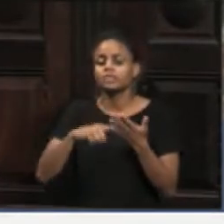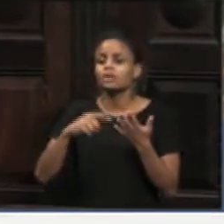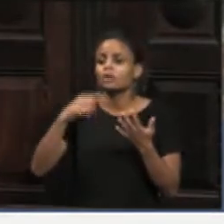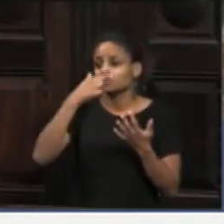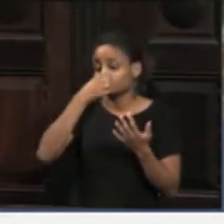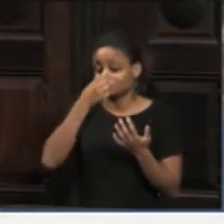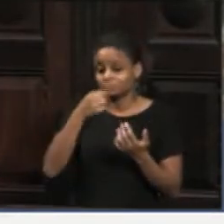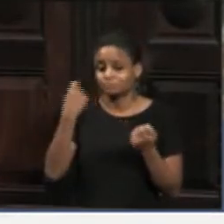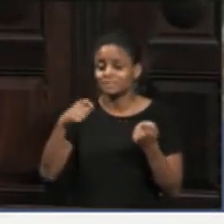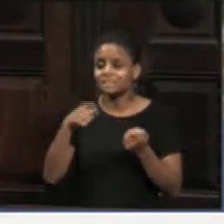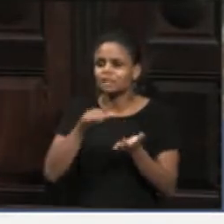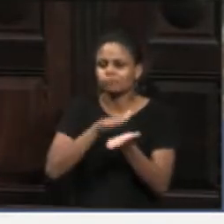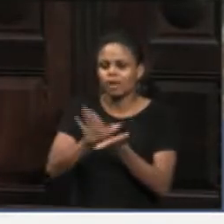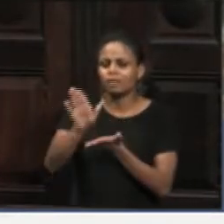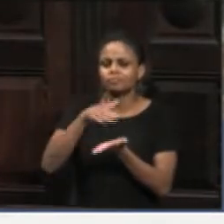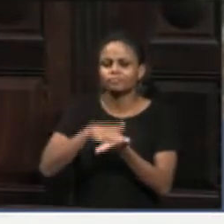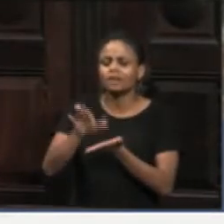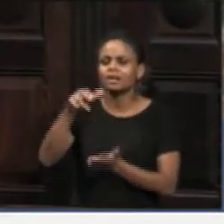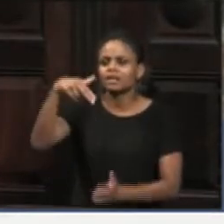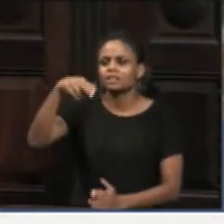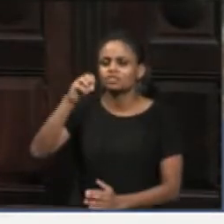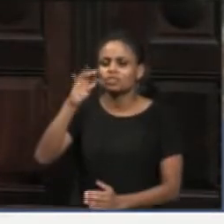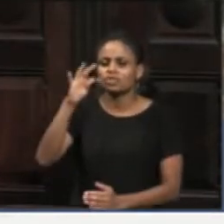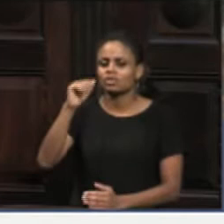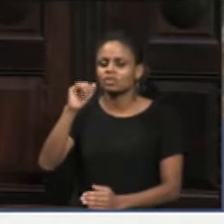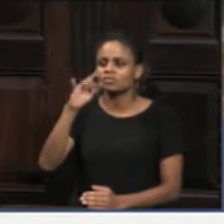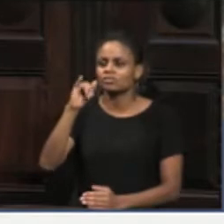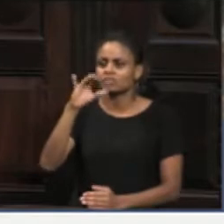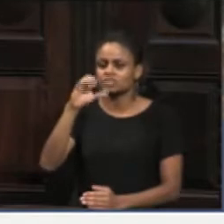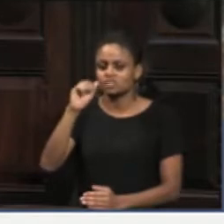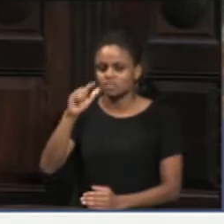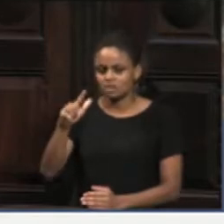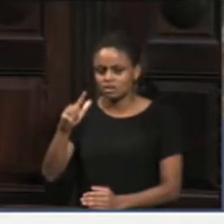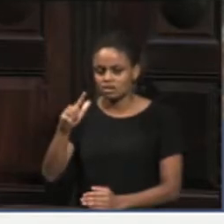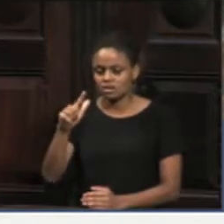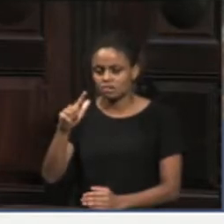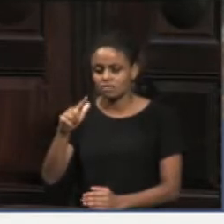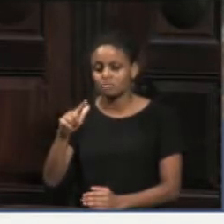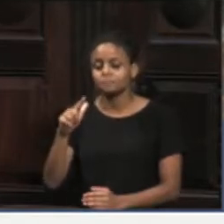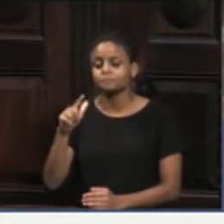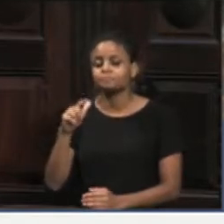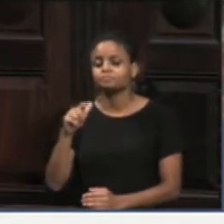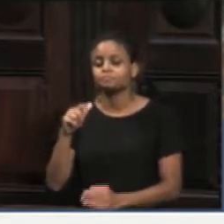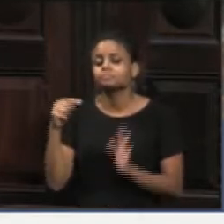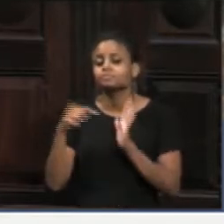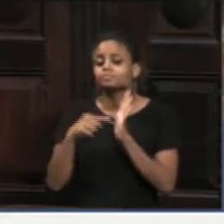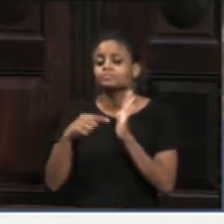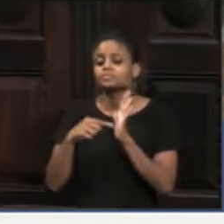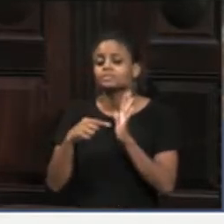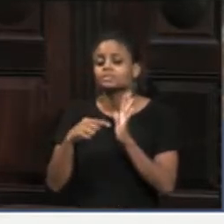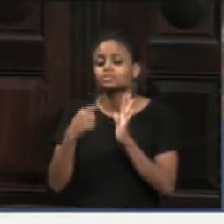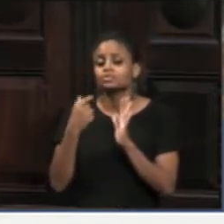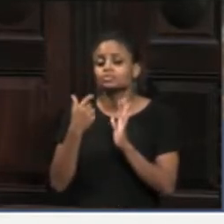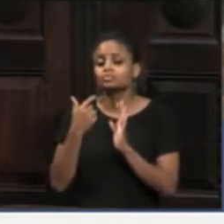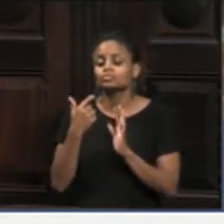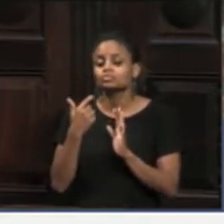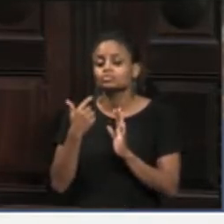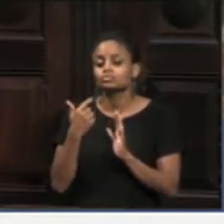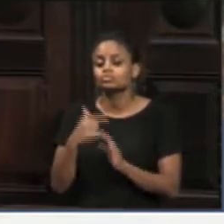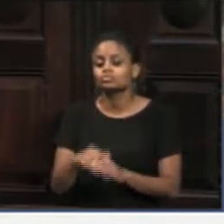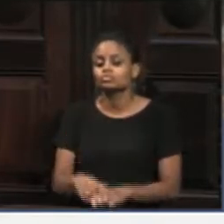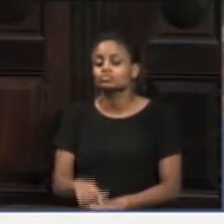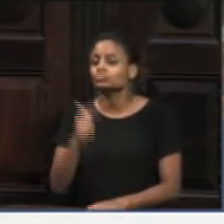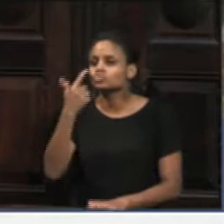fiscal exatamente para poder transitar, mas essa nota fiscal não tem recolhimento